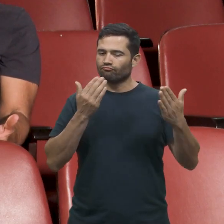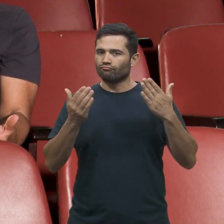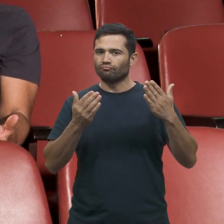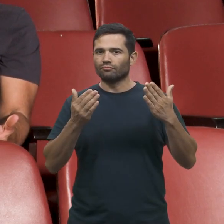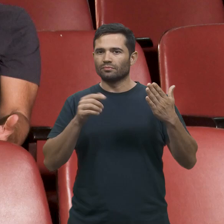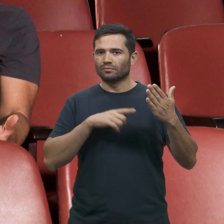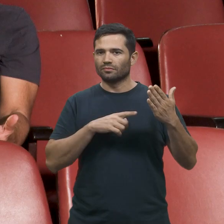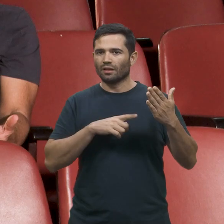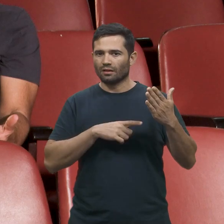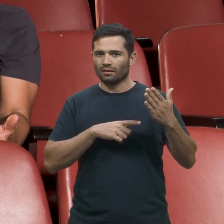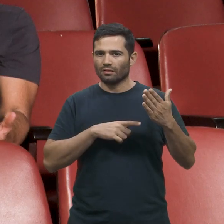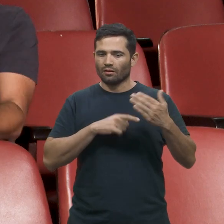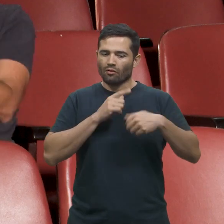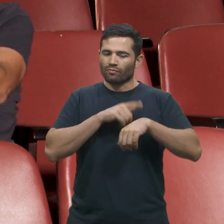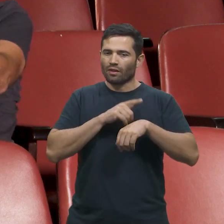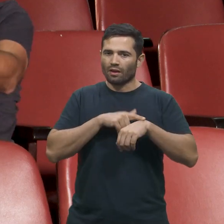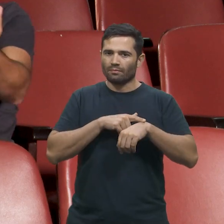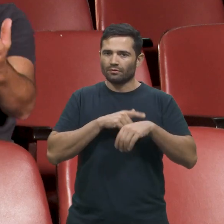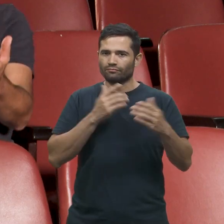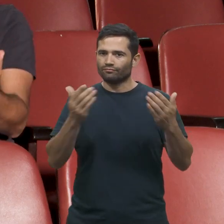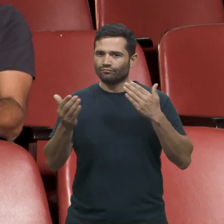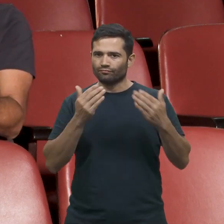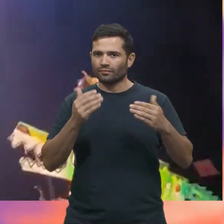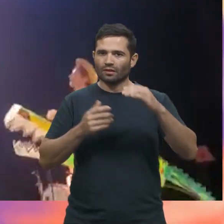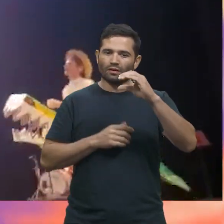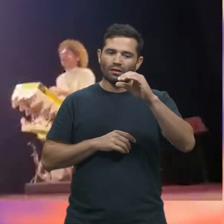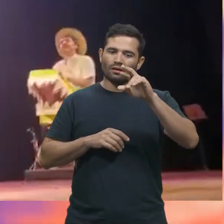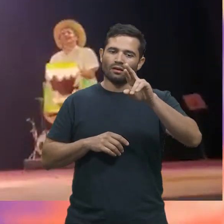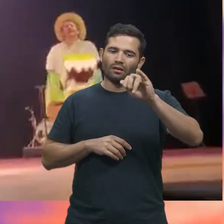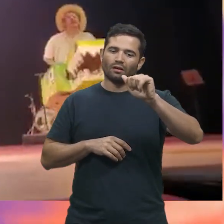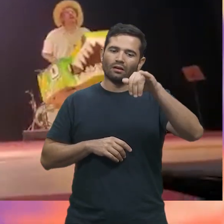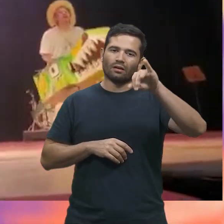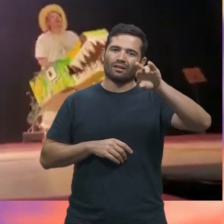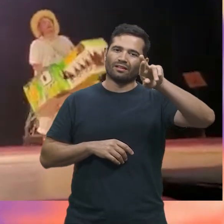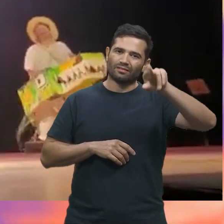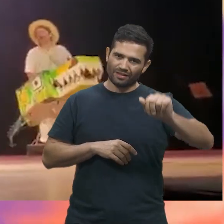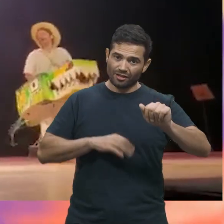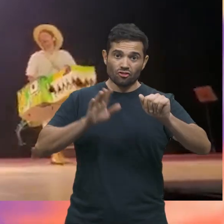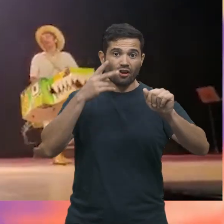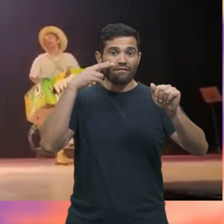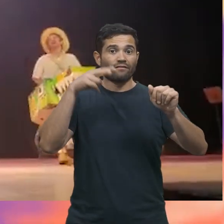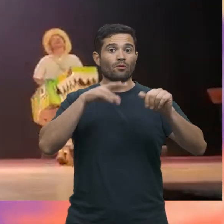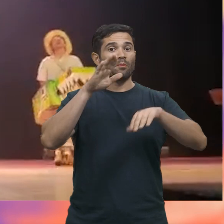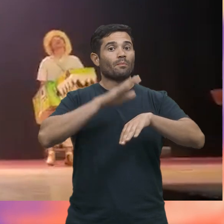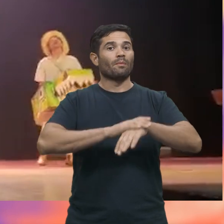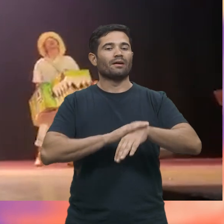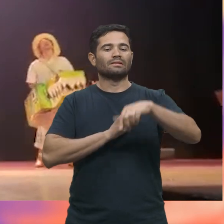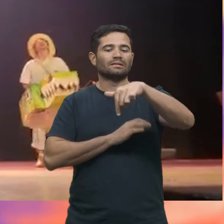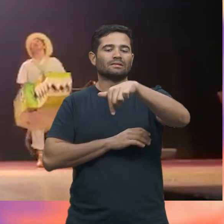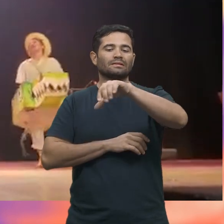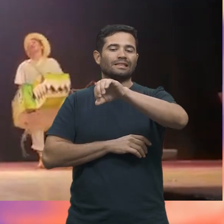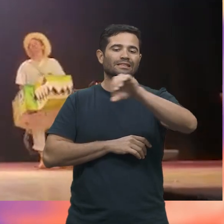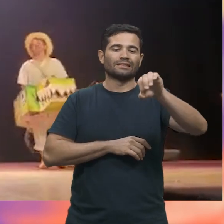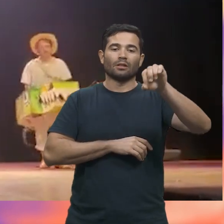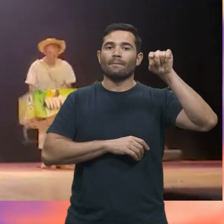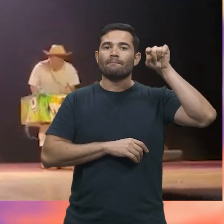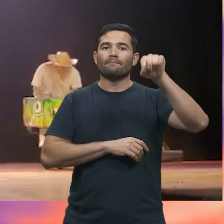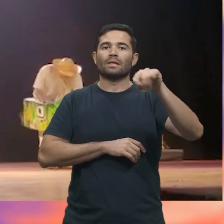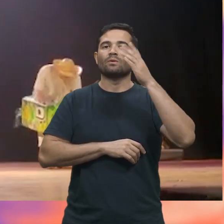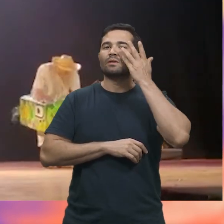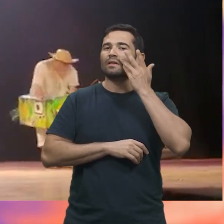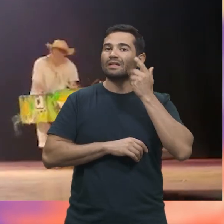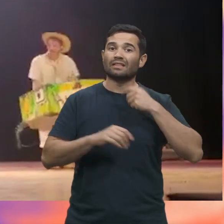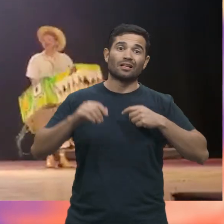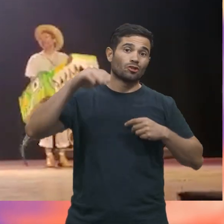colocar congelar o tempo aqui, Crianceiras já foi visto por mais de 700 mil crianças